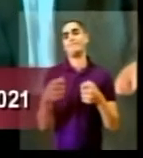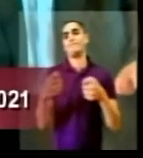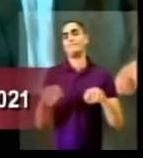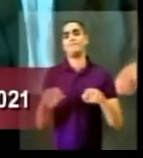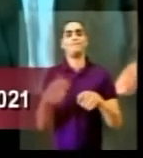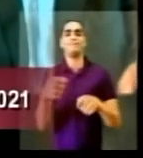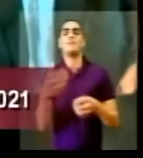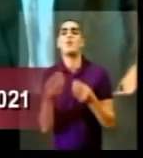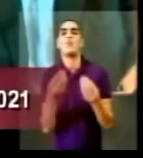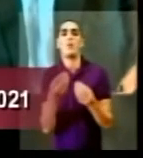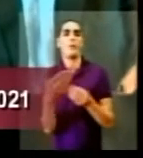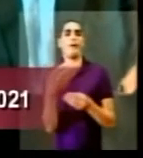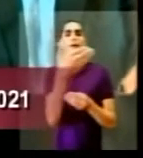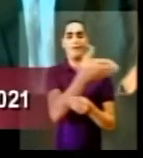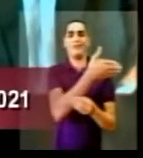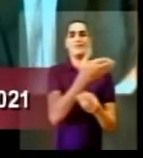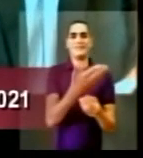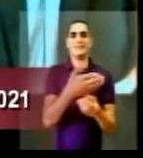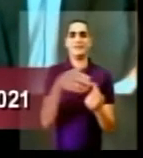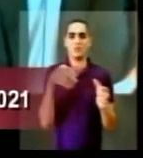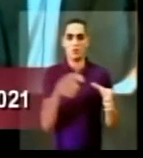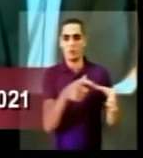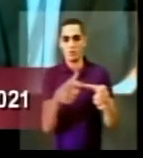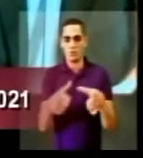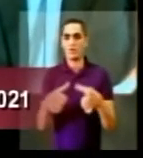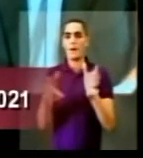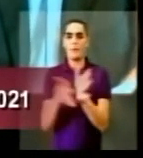da exposição.